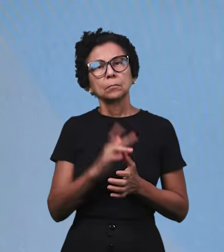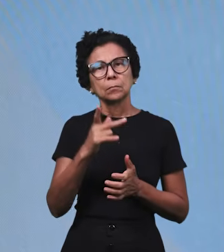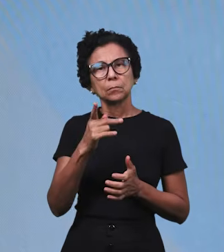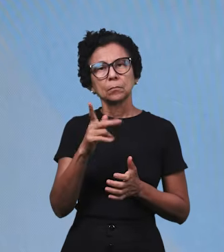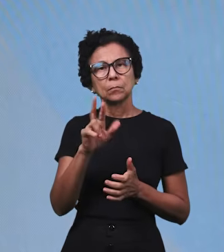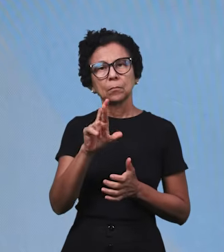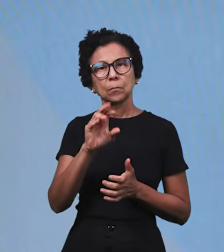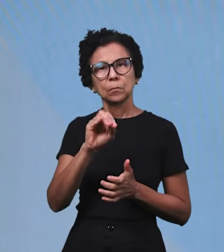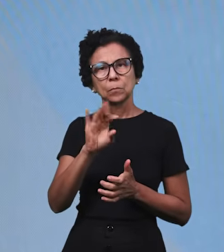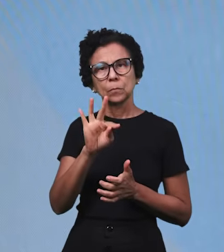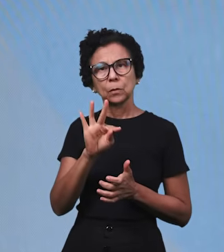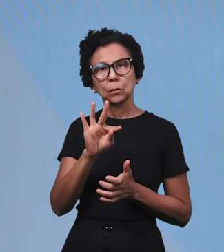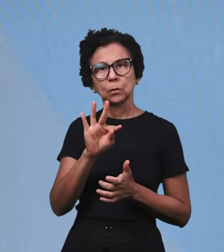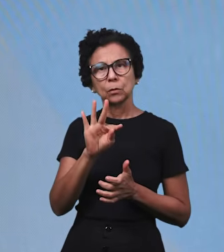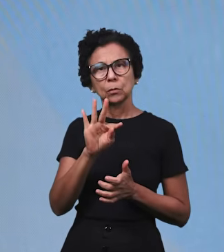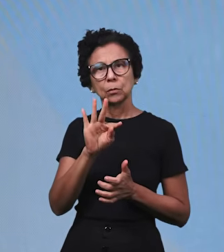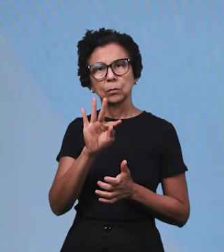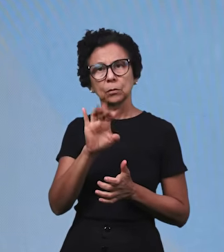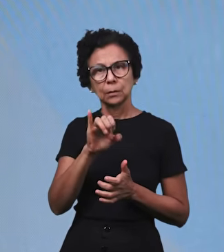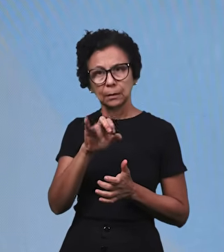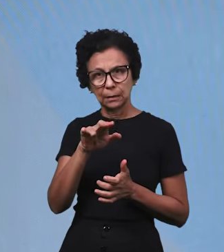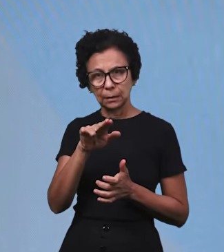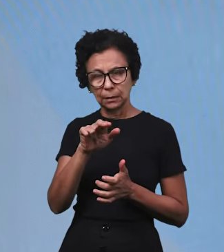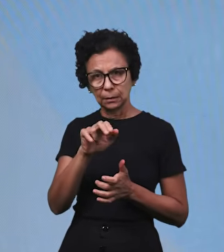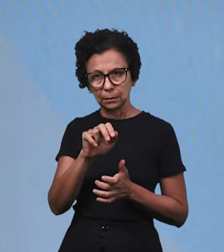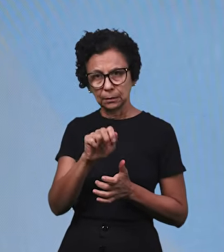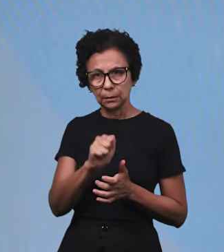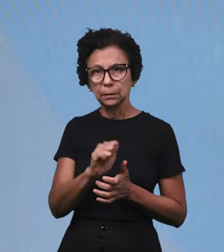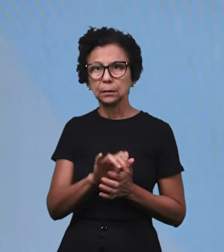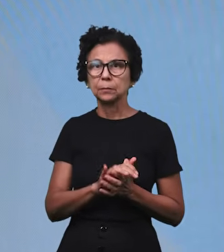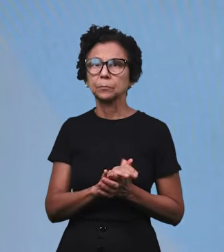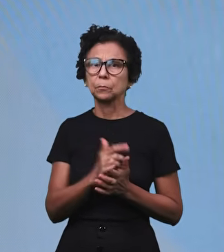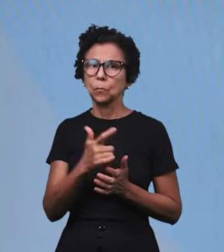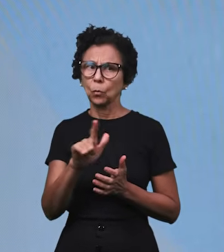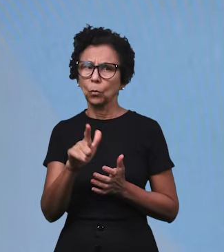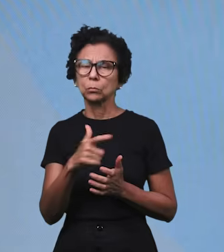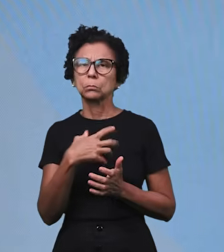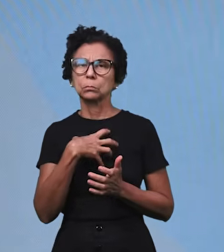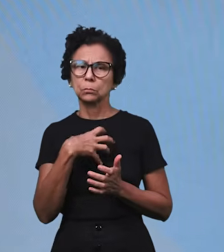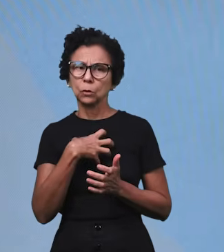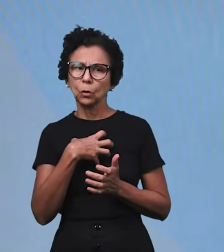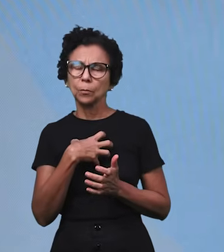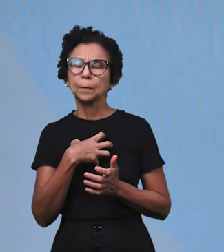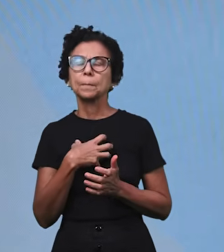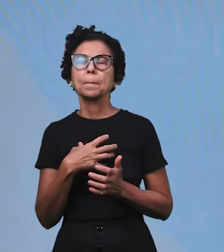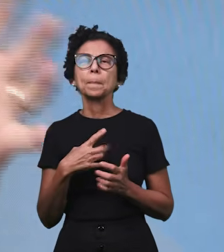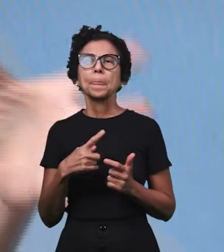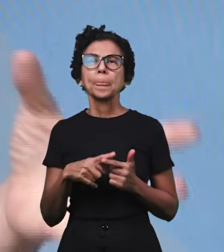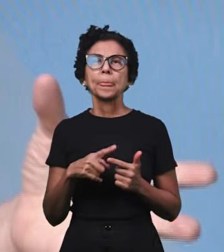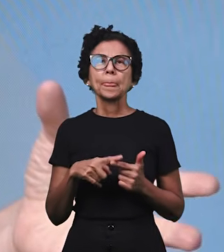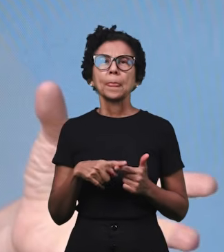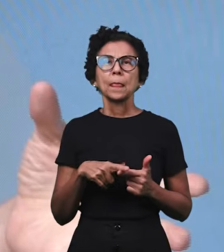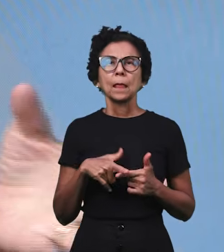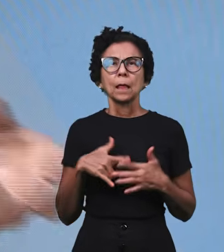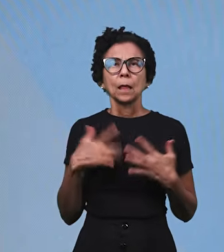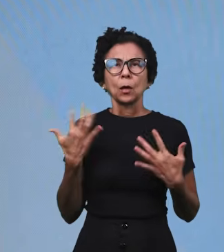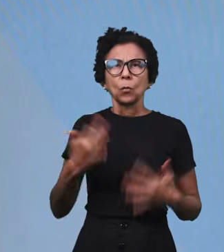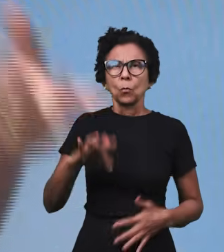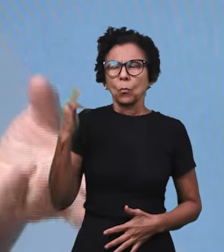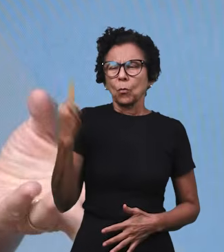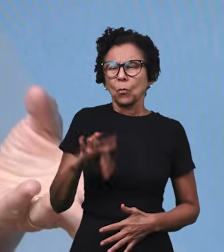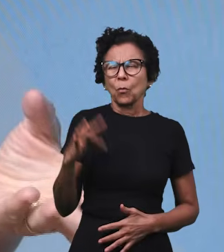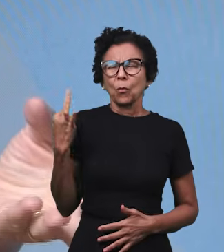alguns sintomas, o rim também ele pode dar alguns sinais ou sintomas, né, de outras doenças. Por exemplo, a cólica